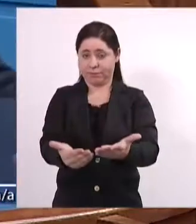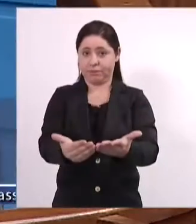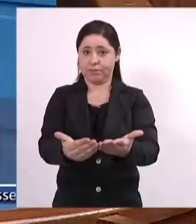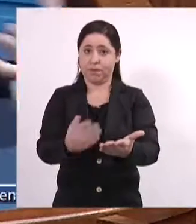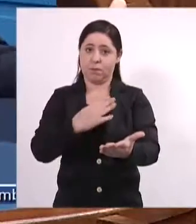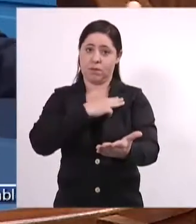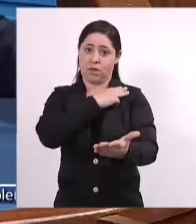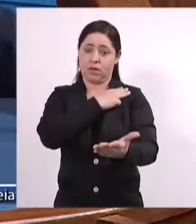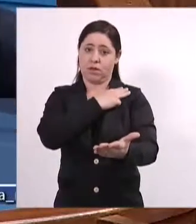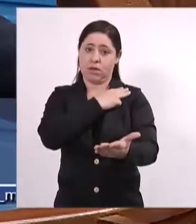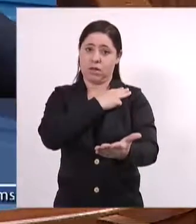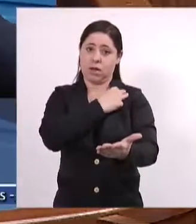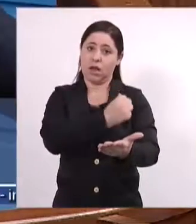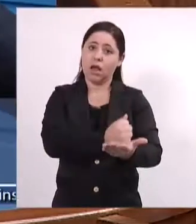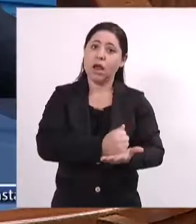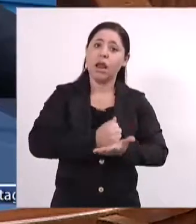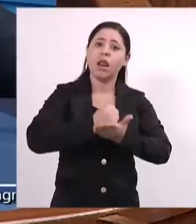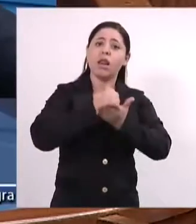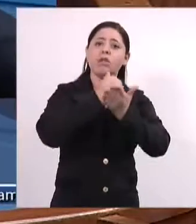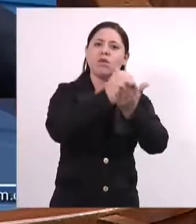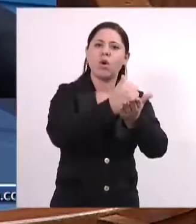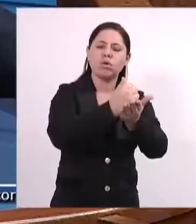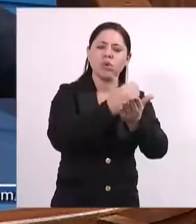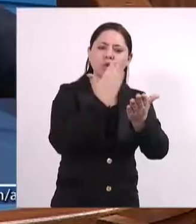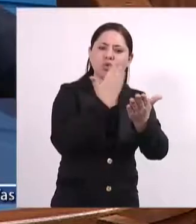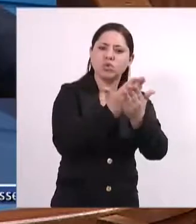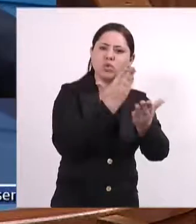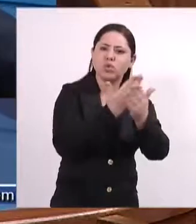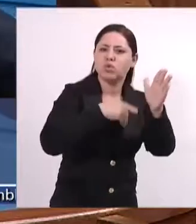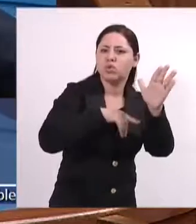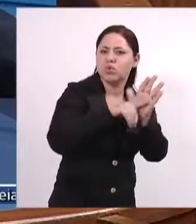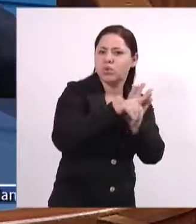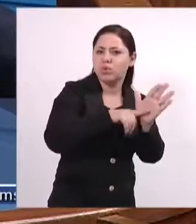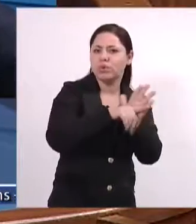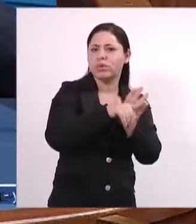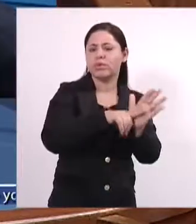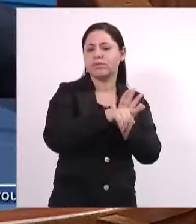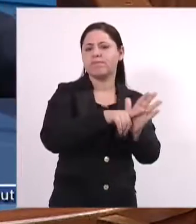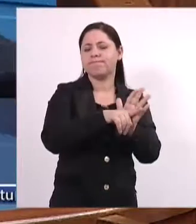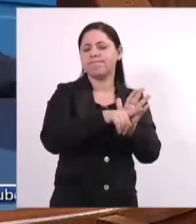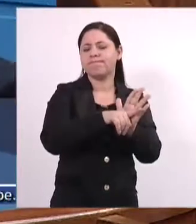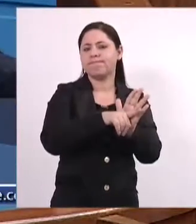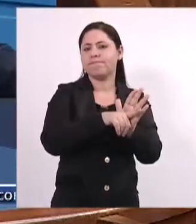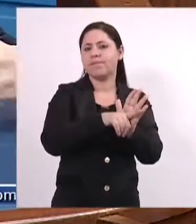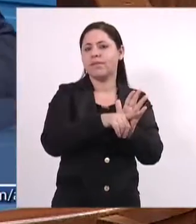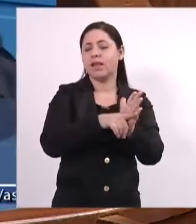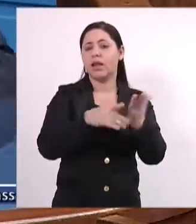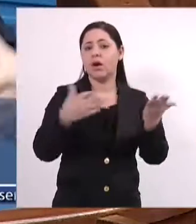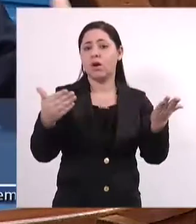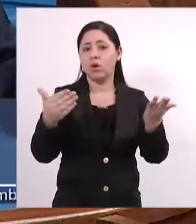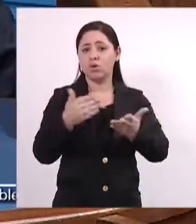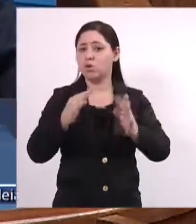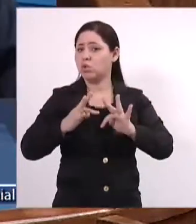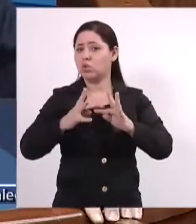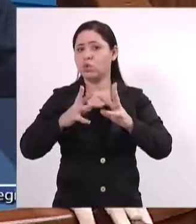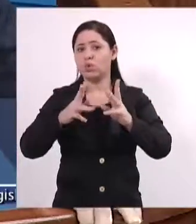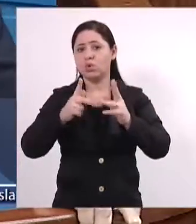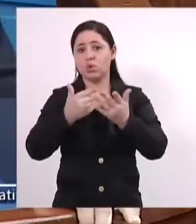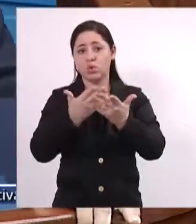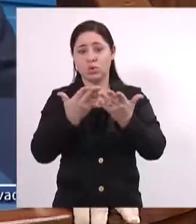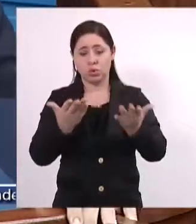que levou para ser estudado, analisado, e aqui todos